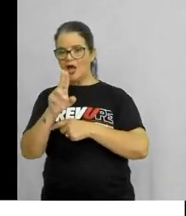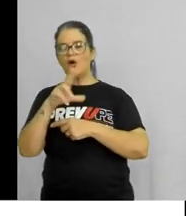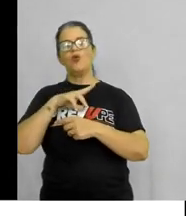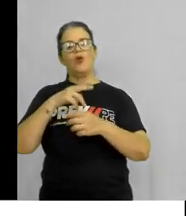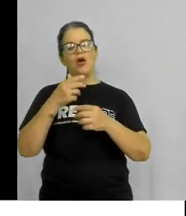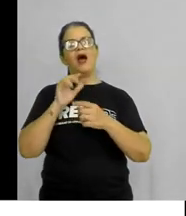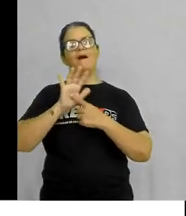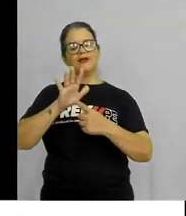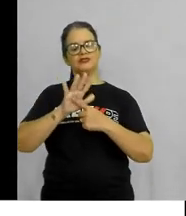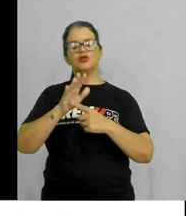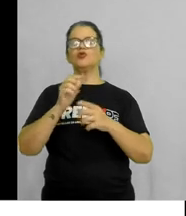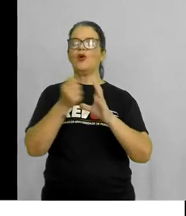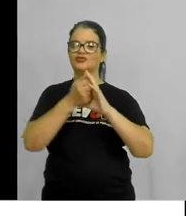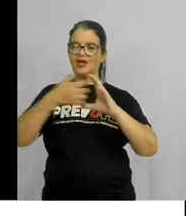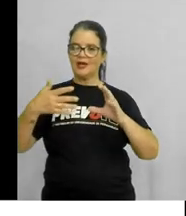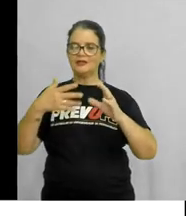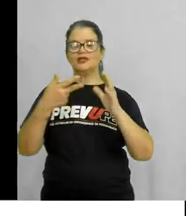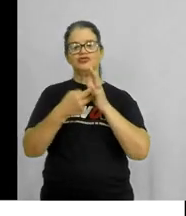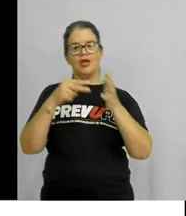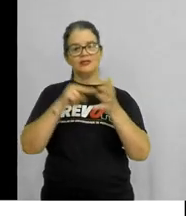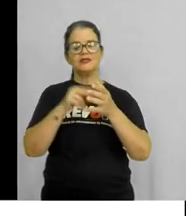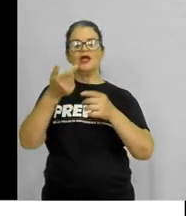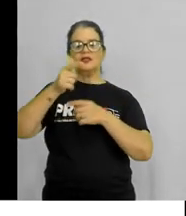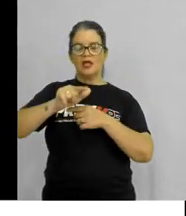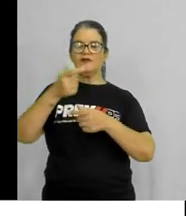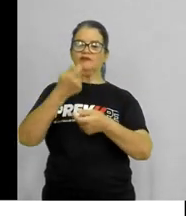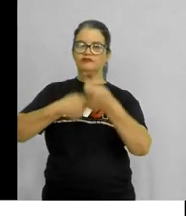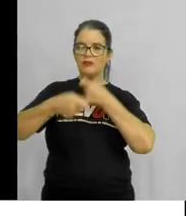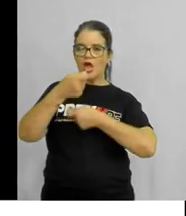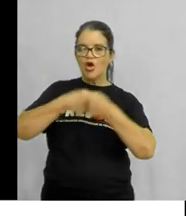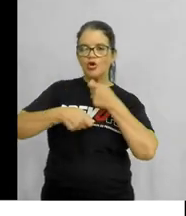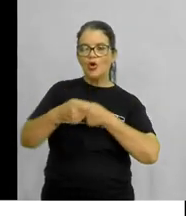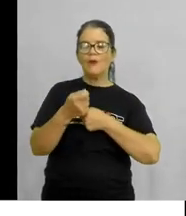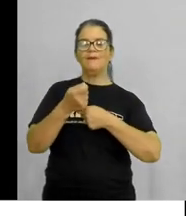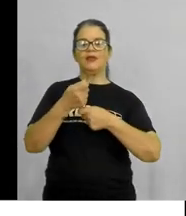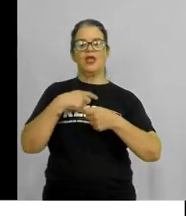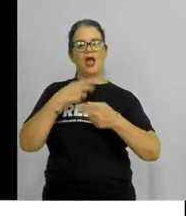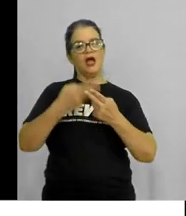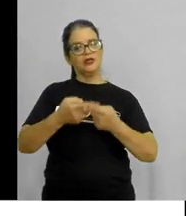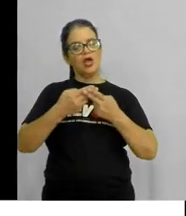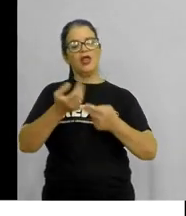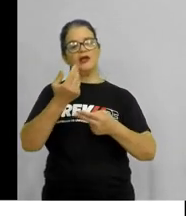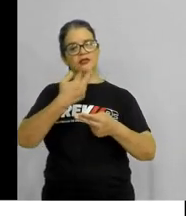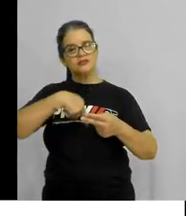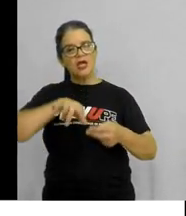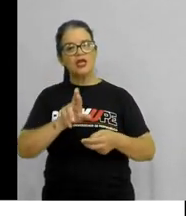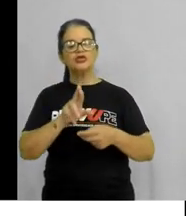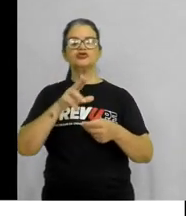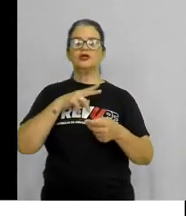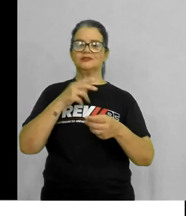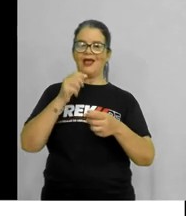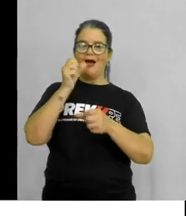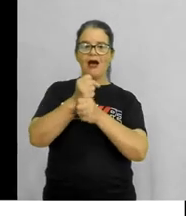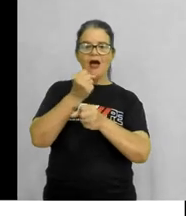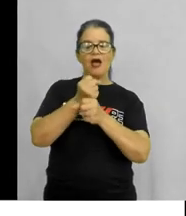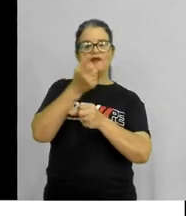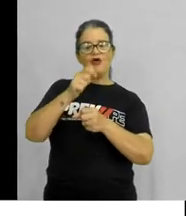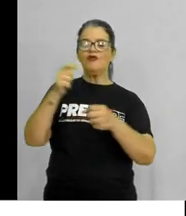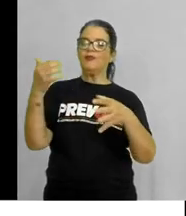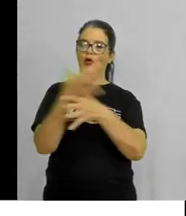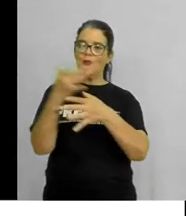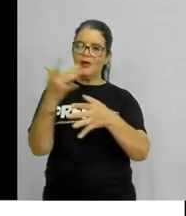seguintes características a reativação Econômica a tolerância religiosa a reforma